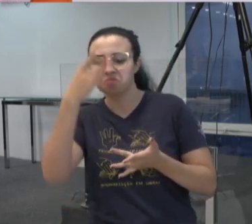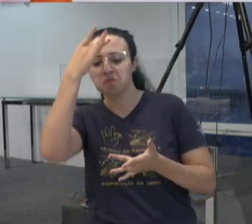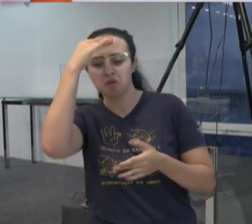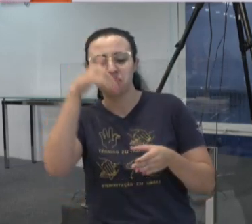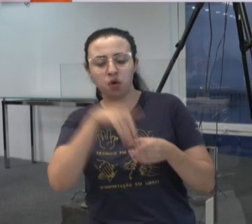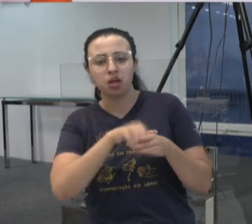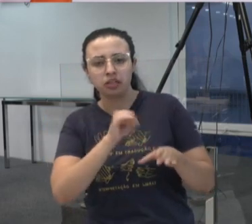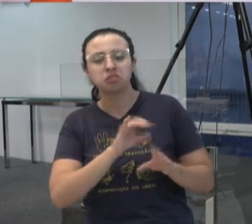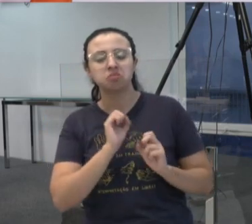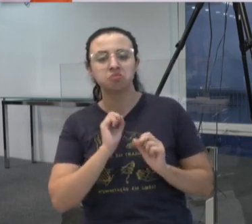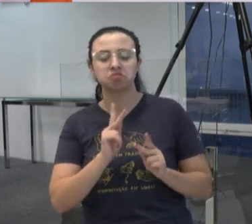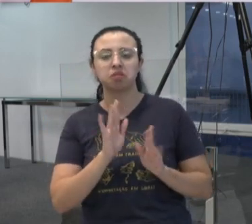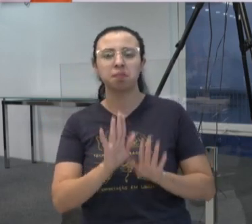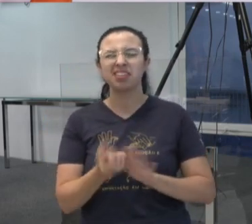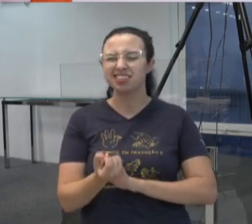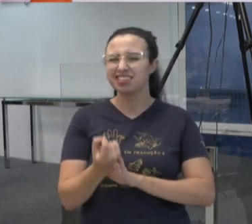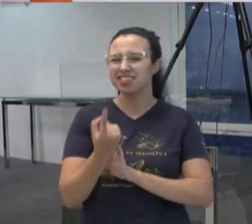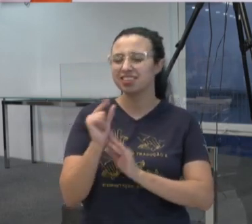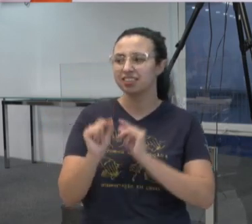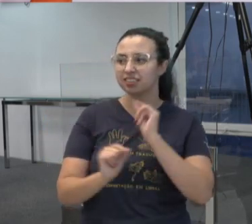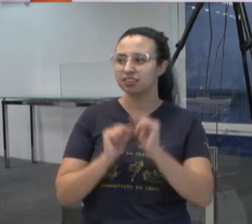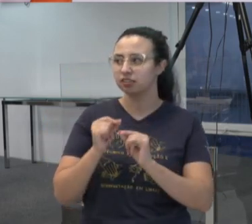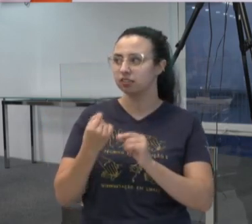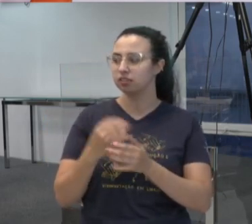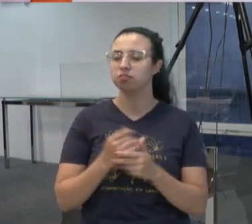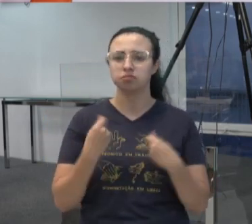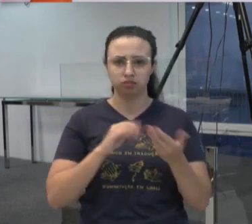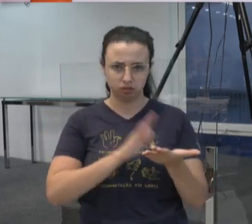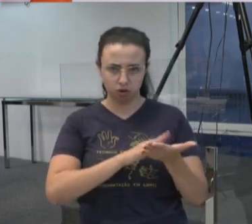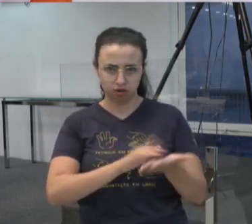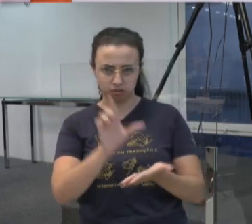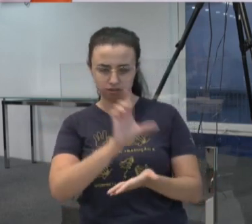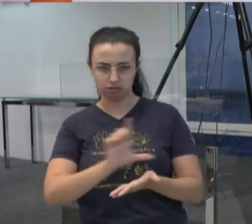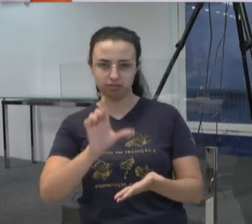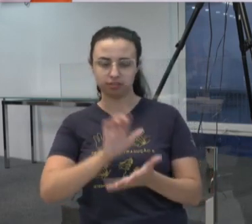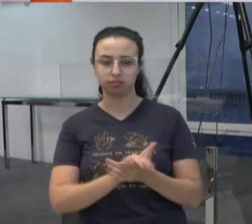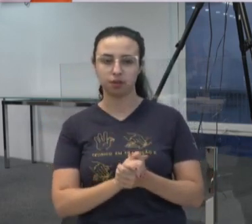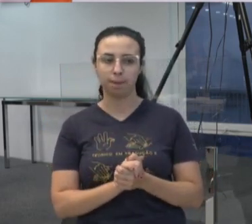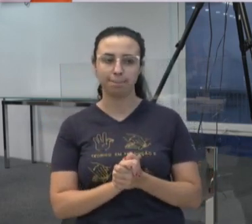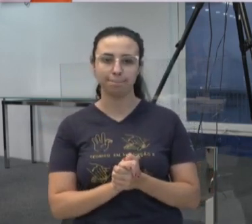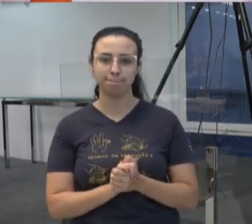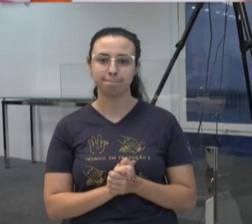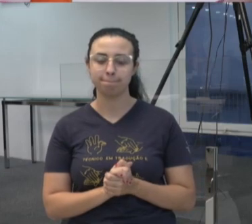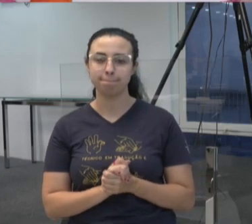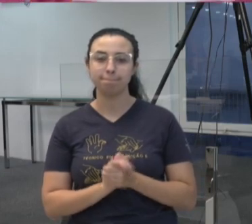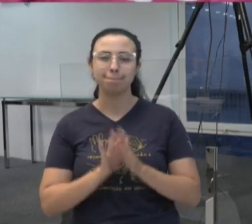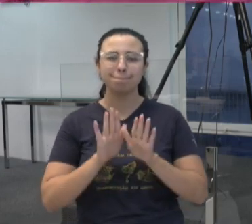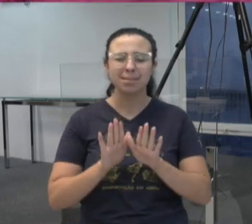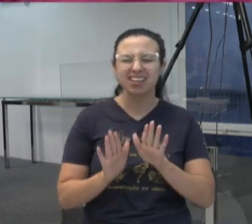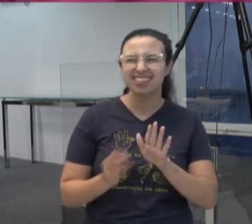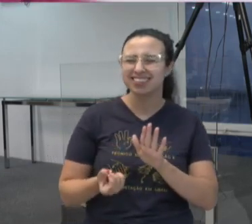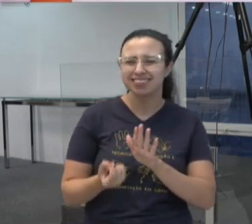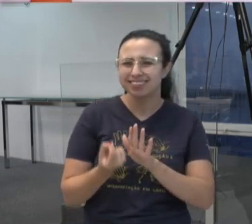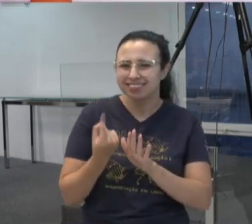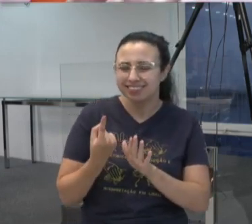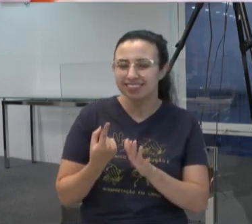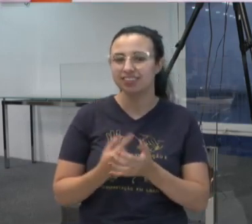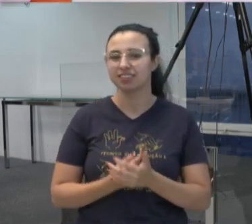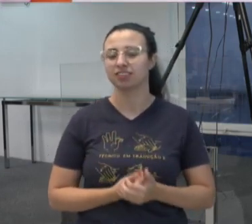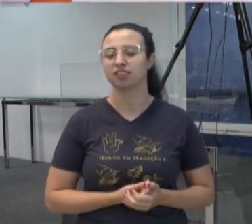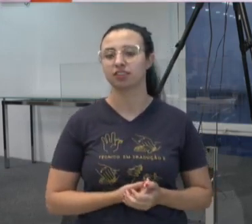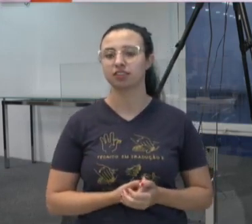Agora o que me deixa mais estranho, que está certo, tem que cobrar mesmo. Agora o que me deixa mais complexo, senhor Presidente, mesa